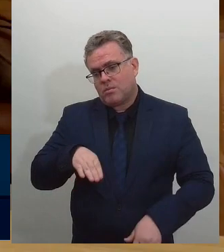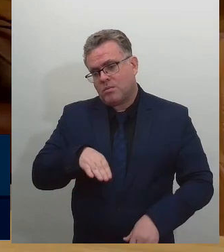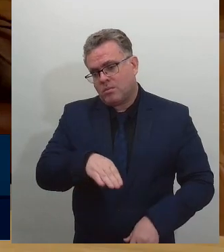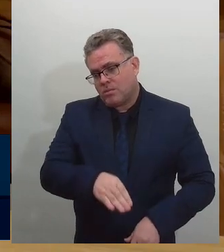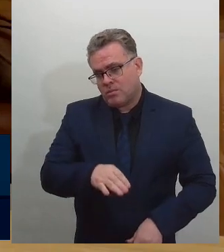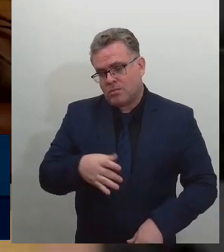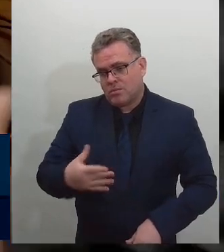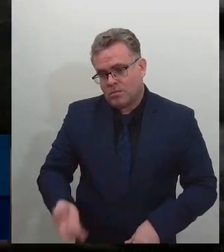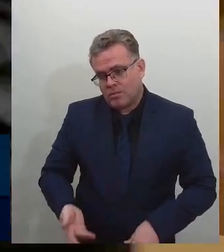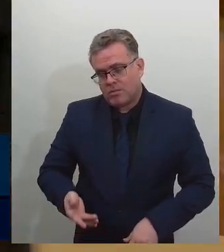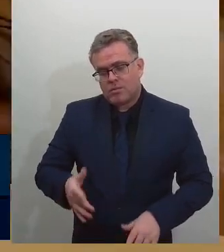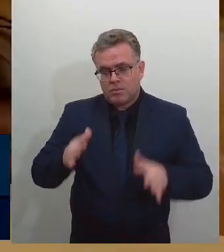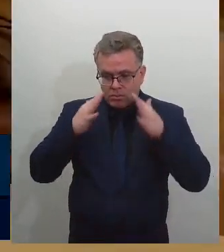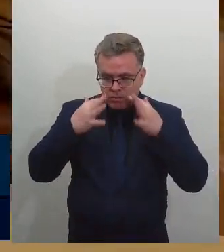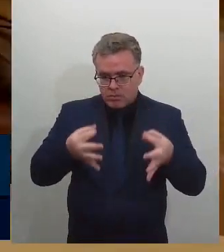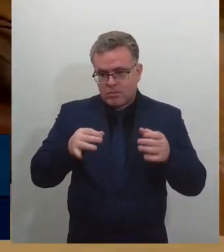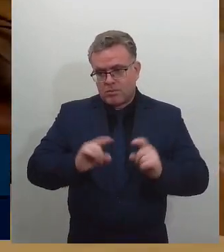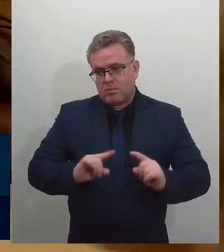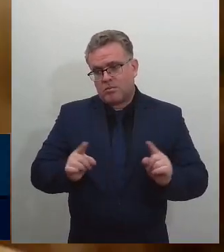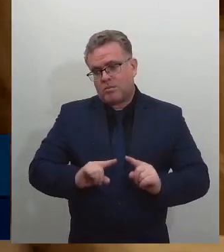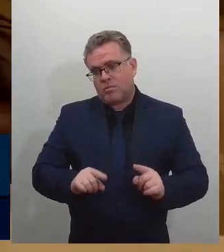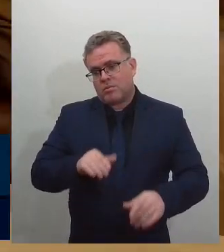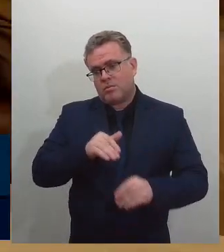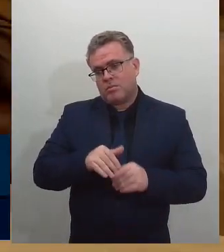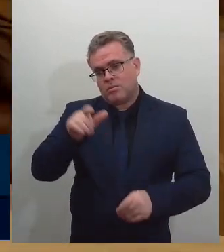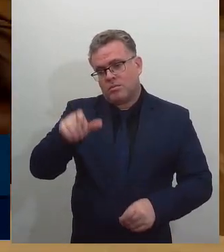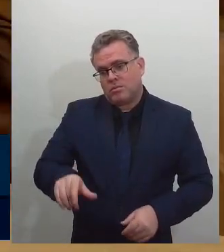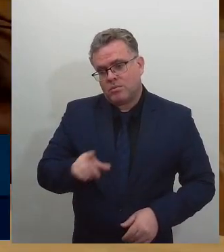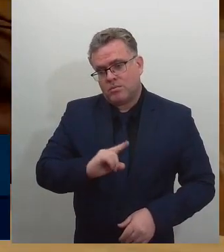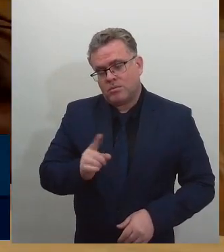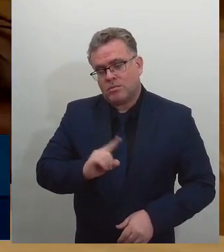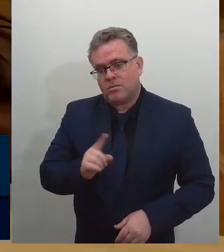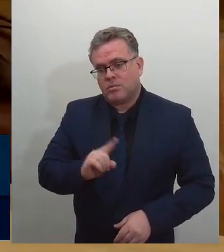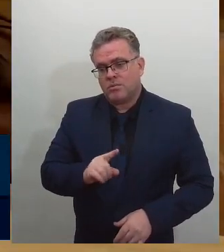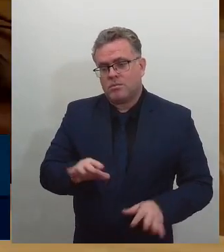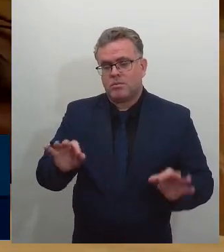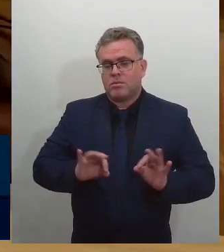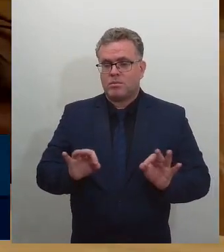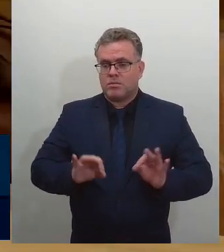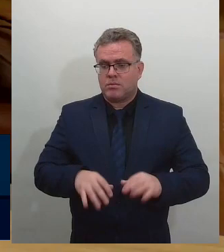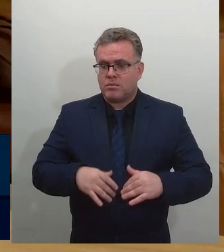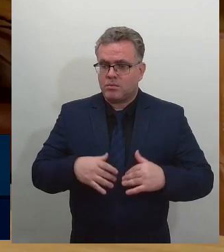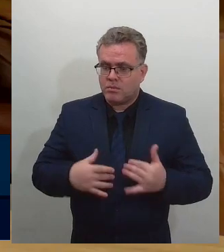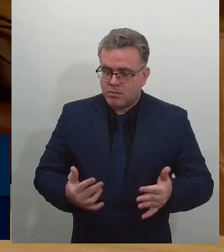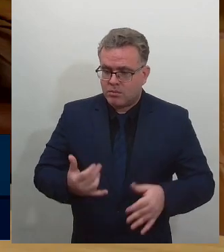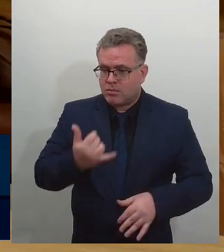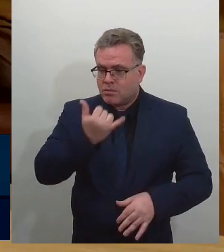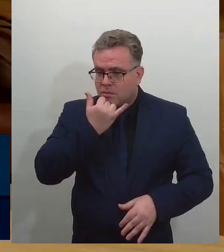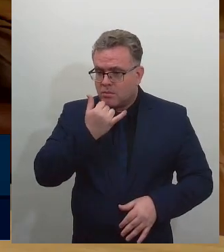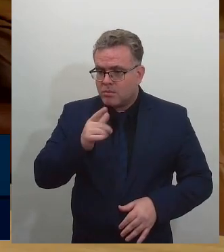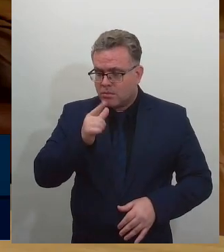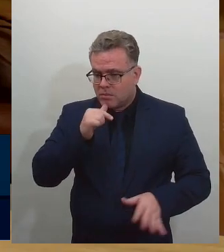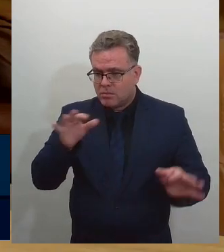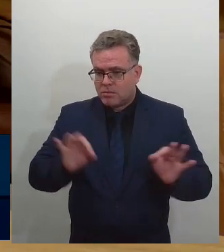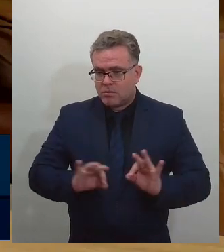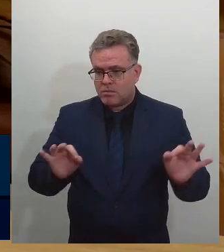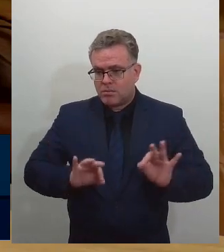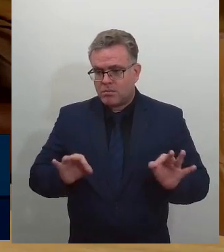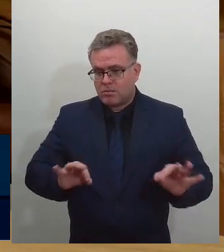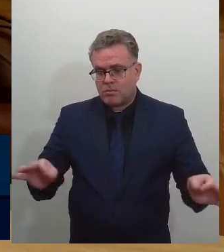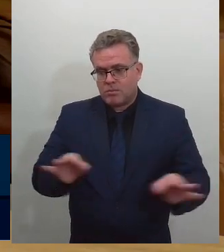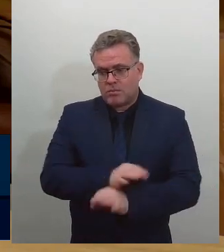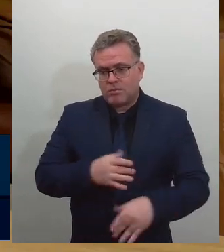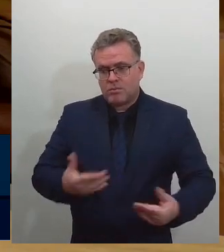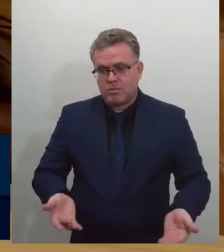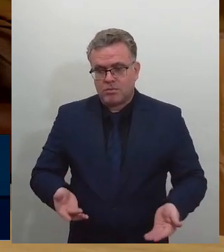porque não vota em determinado candidato e fica sem a água. Eu não vou levar a sua água porque você